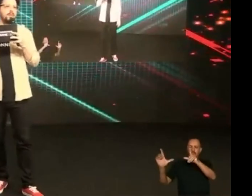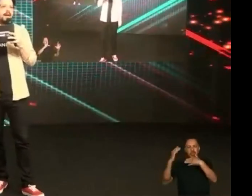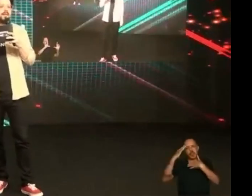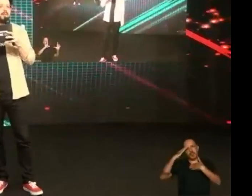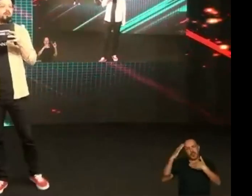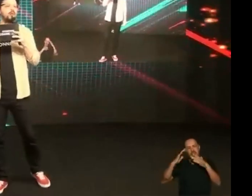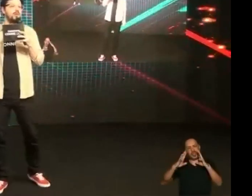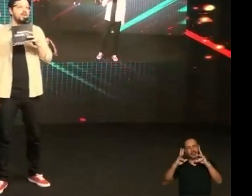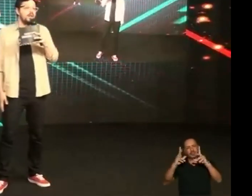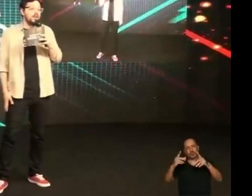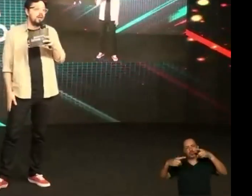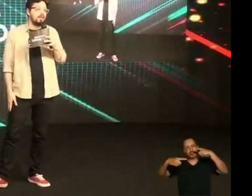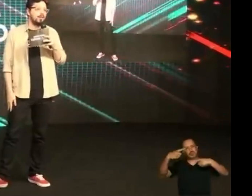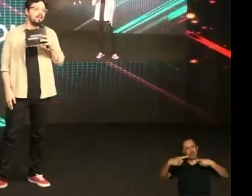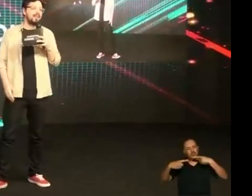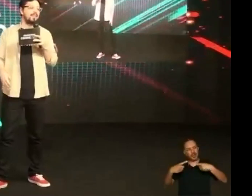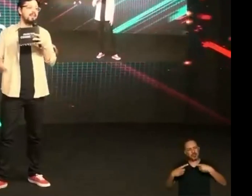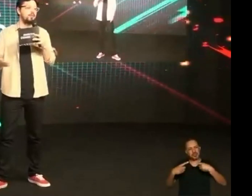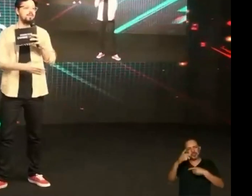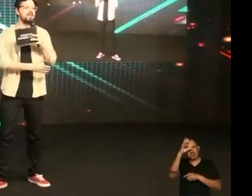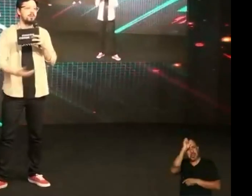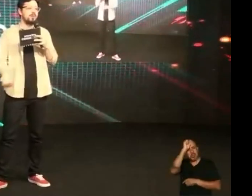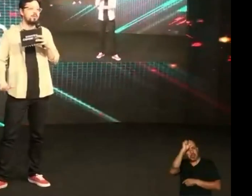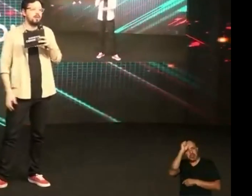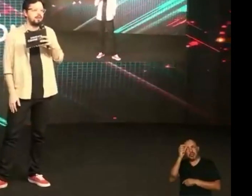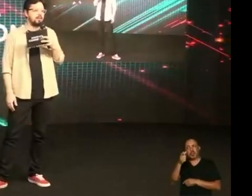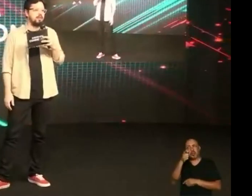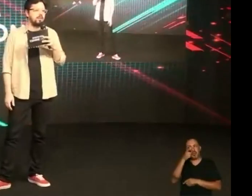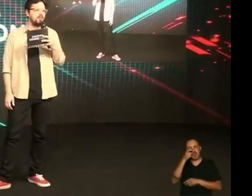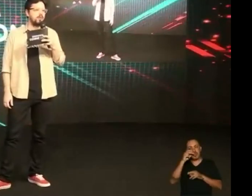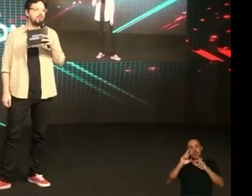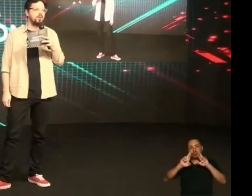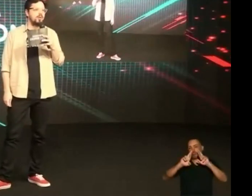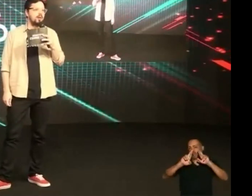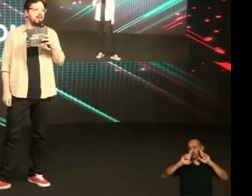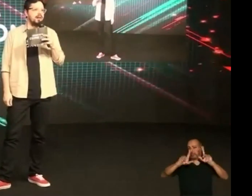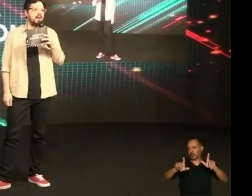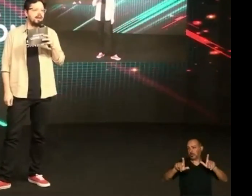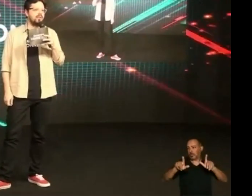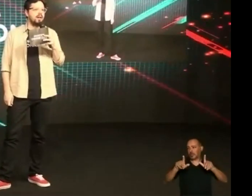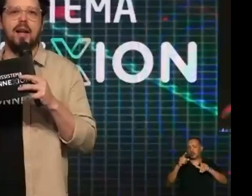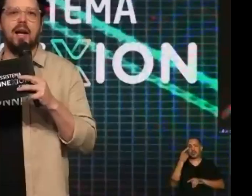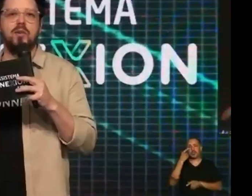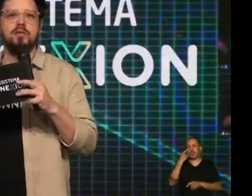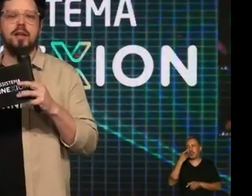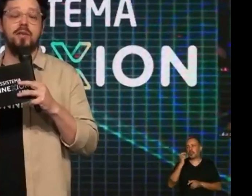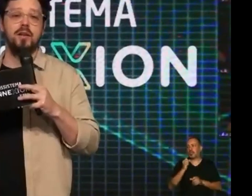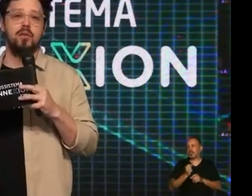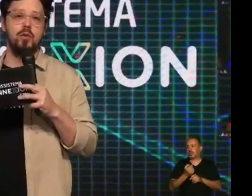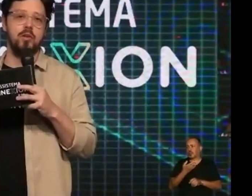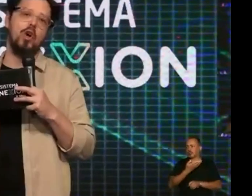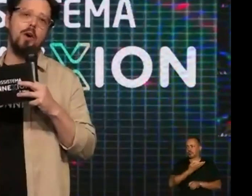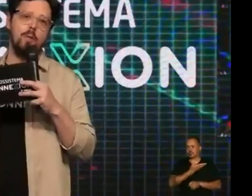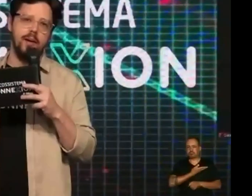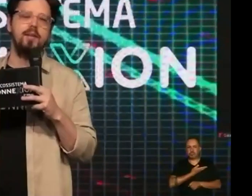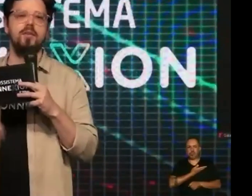pelo debate aí. Muito enriquecedor, interessante, uma visão um pouco diferente. A gente vê muito a galera falar do Vale do